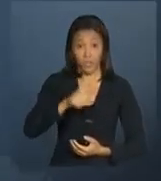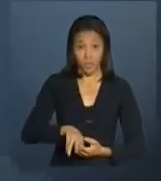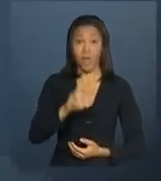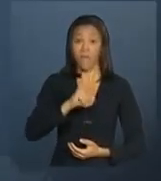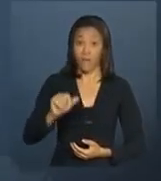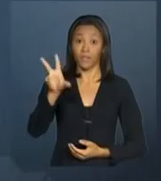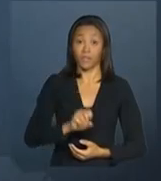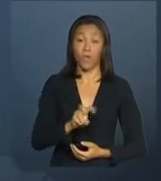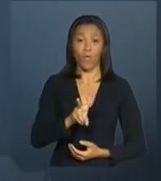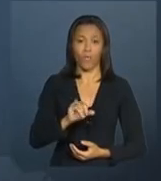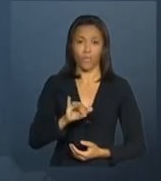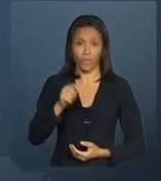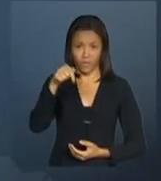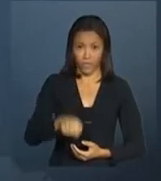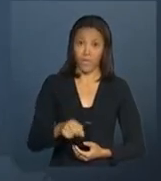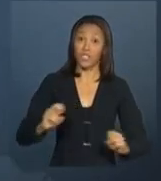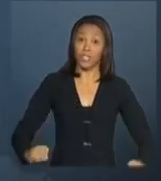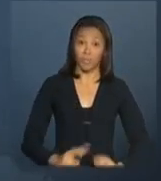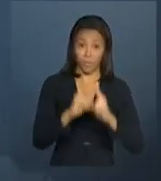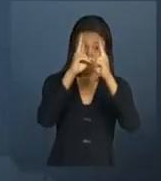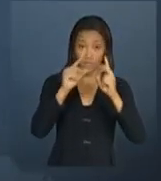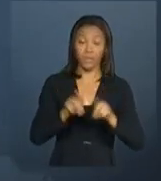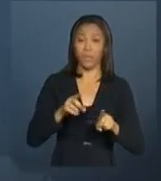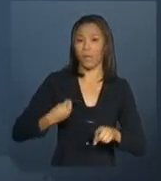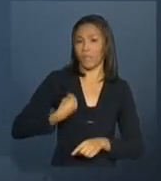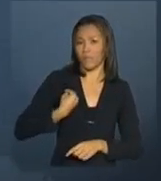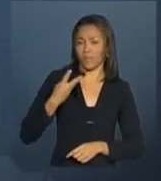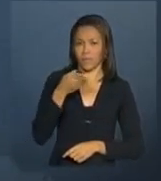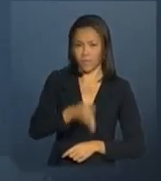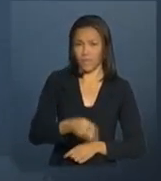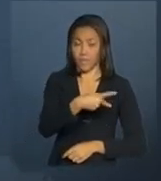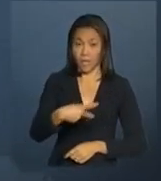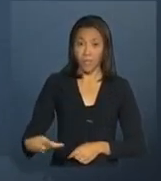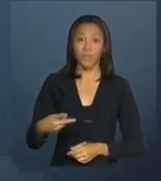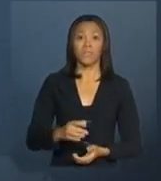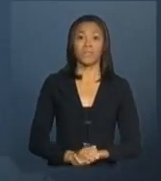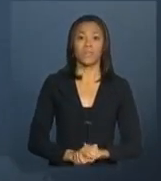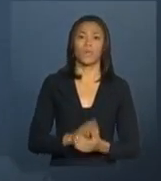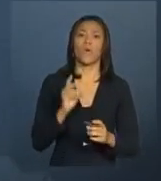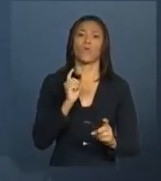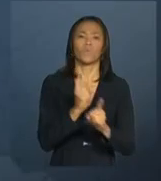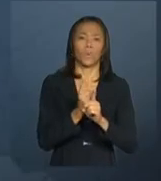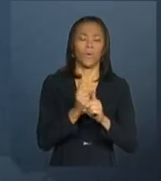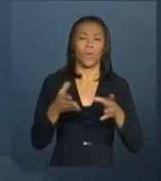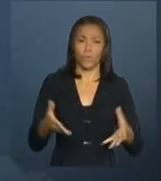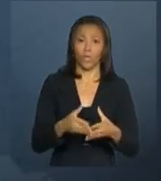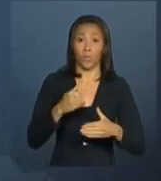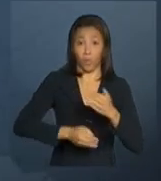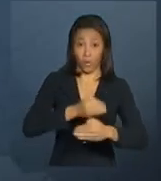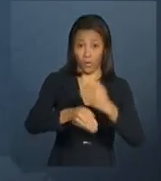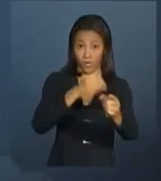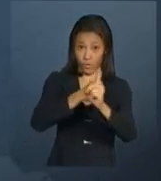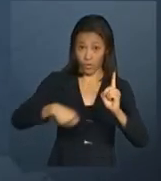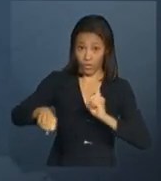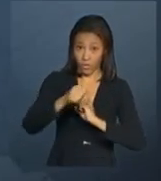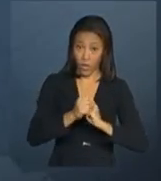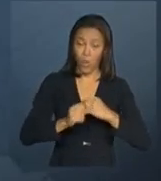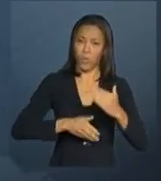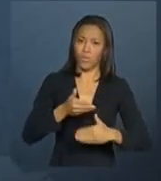vai transmitir ao vivo de Paris a participação da presidenta Dilma Rousseff no fórum pelo progresso social o